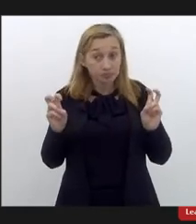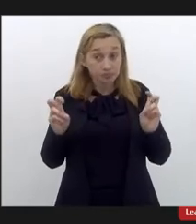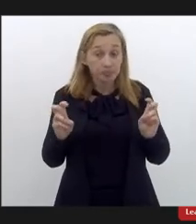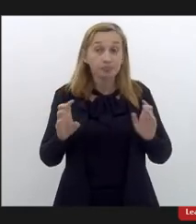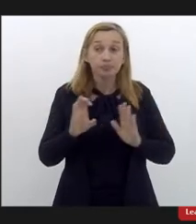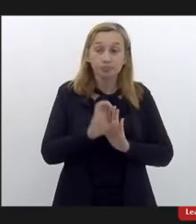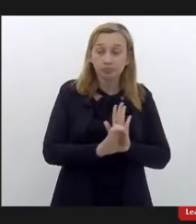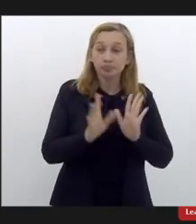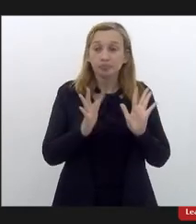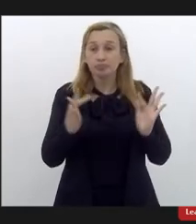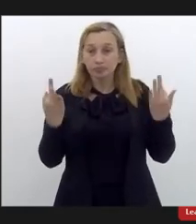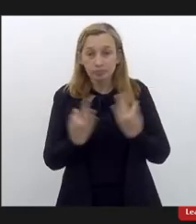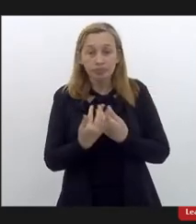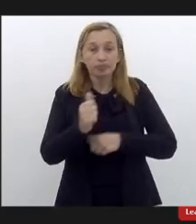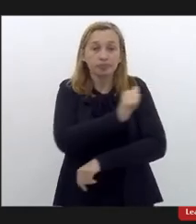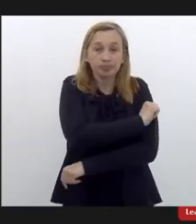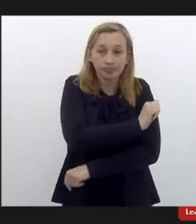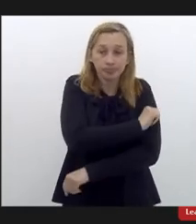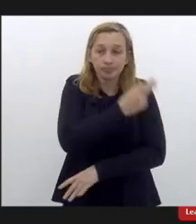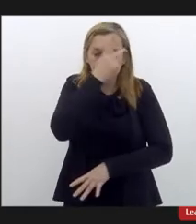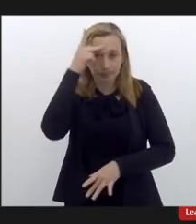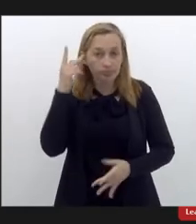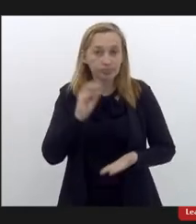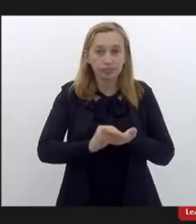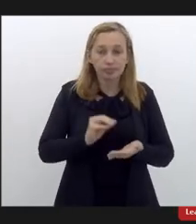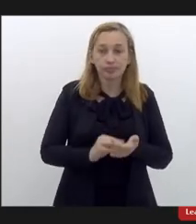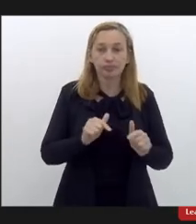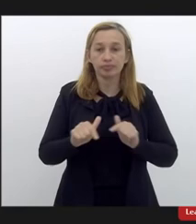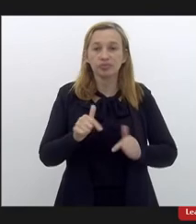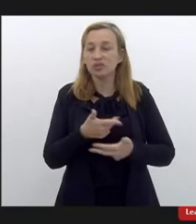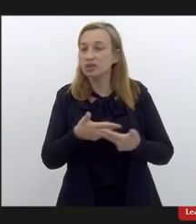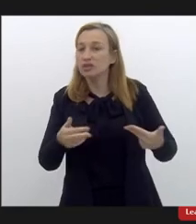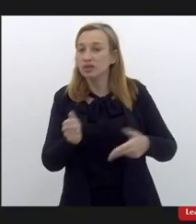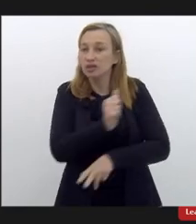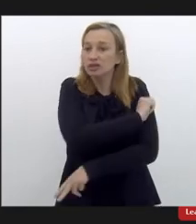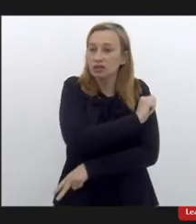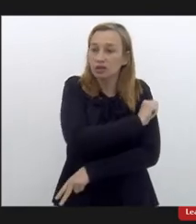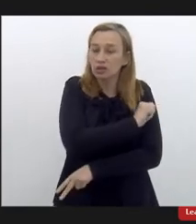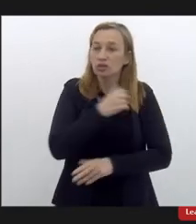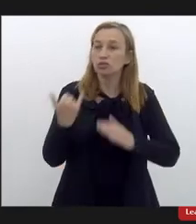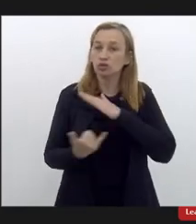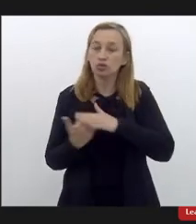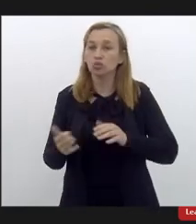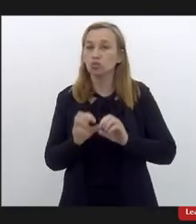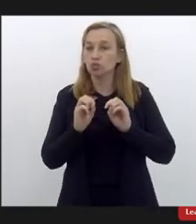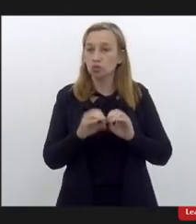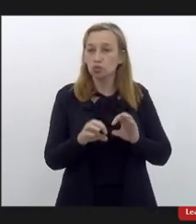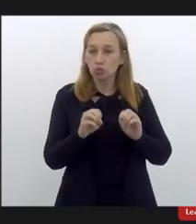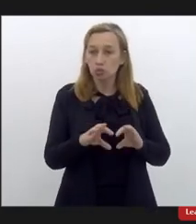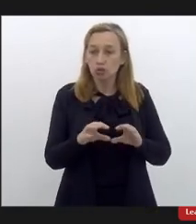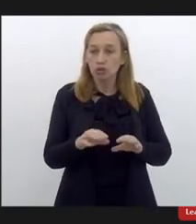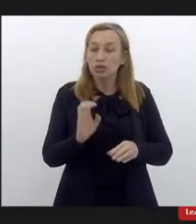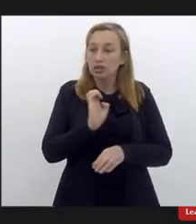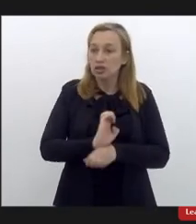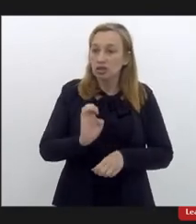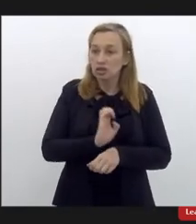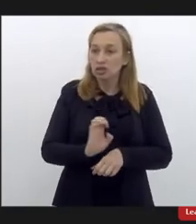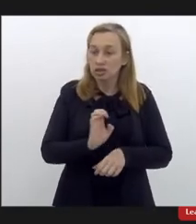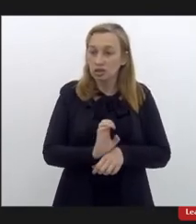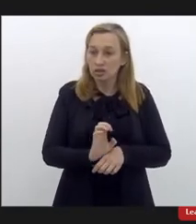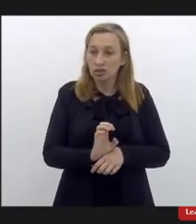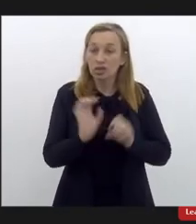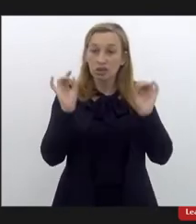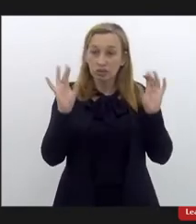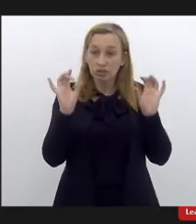das famílias, dos alunos, das pessoas, do desemprego, e muitos alunos do Instituto de Educação fazem o estágio em mediação